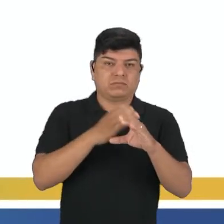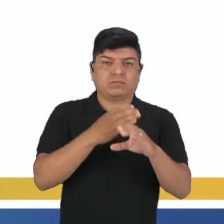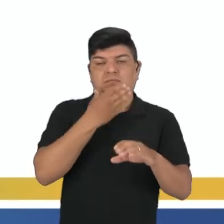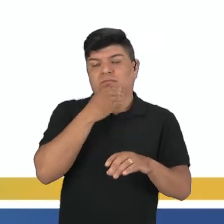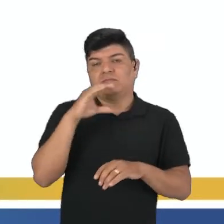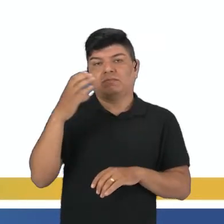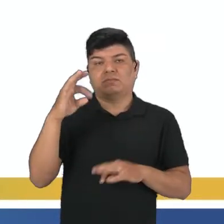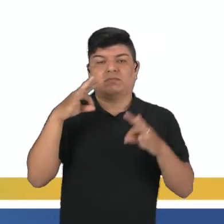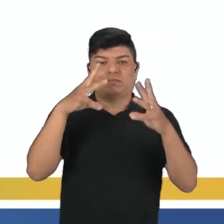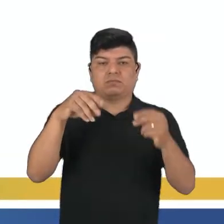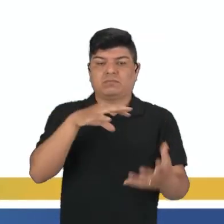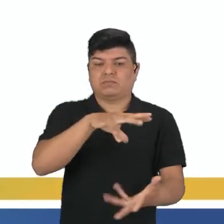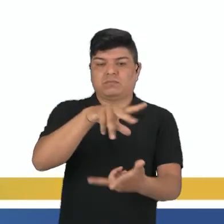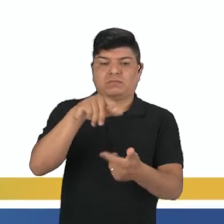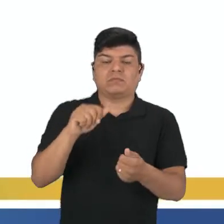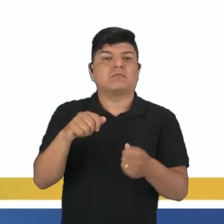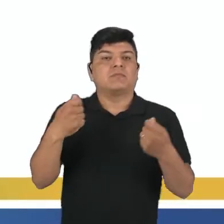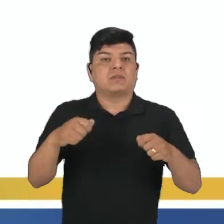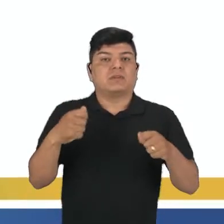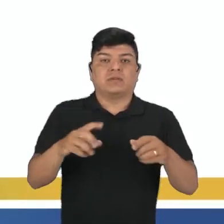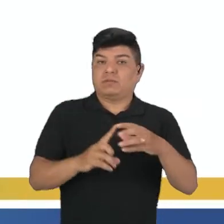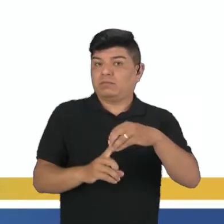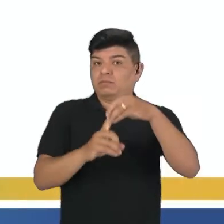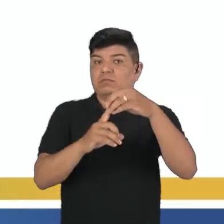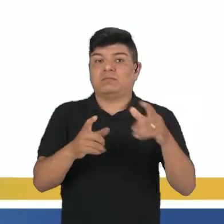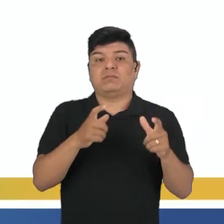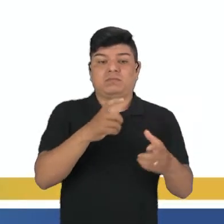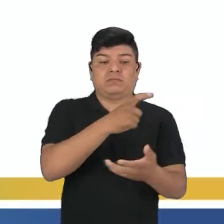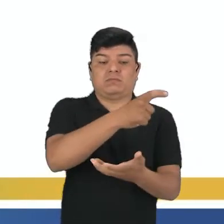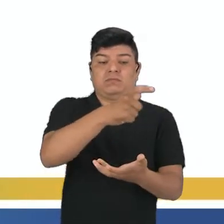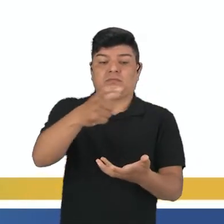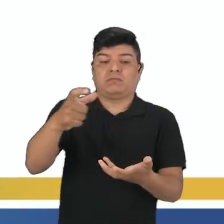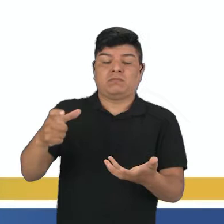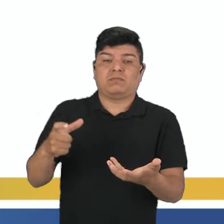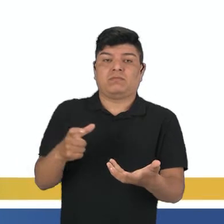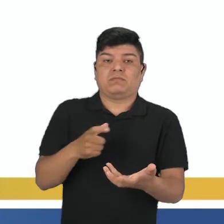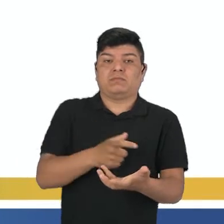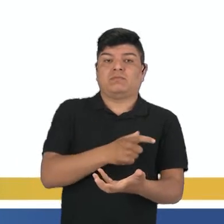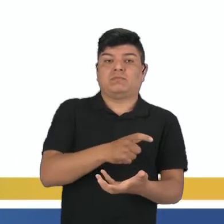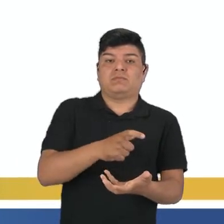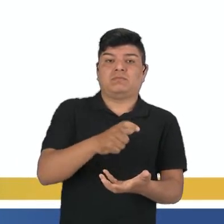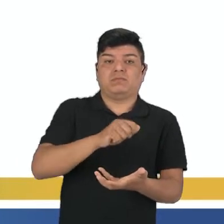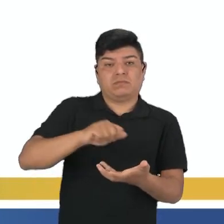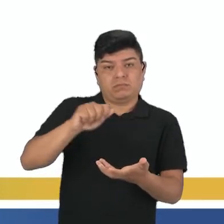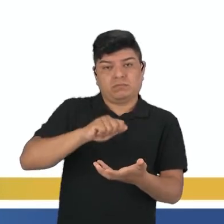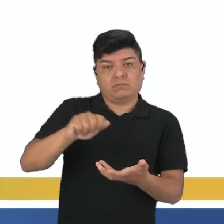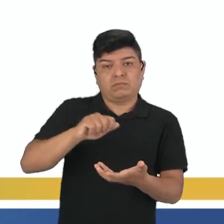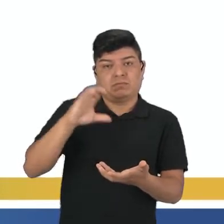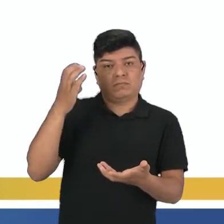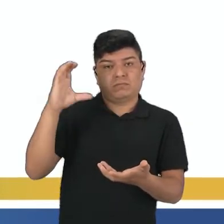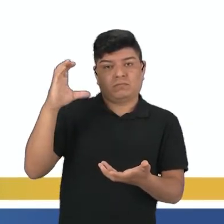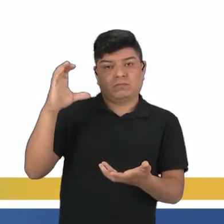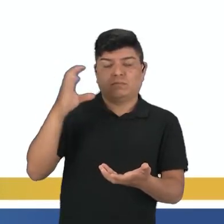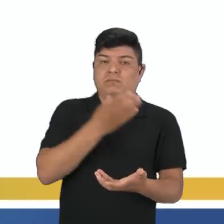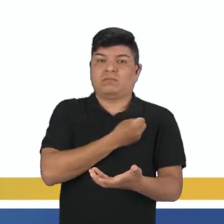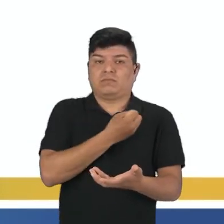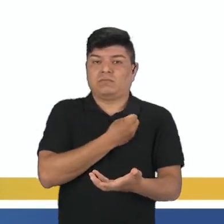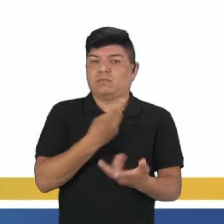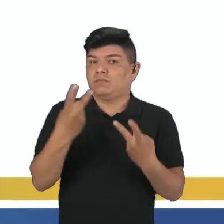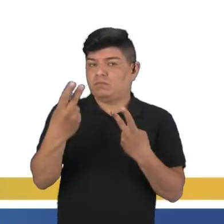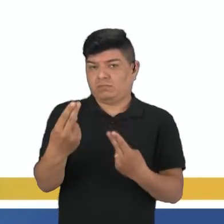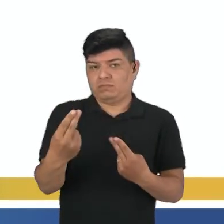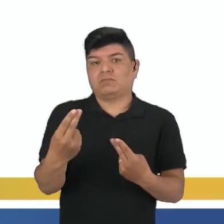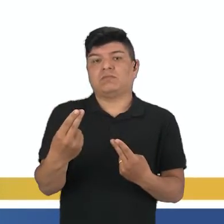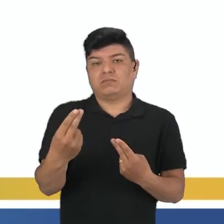entre cientistas de todo mundo. E ela tem que ser universal. Em qualquer lugar do mundo, uma notação científica para representar um certo número tem que